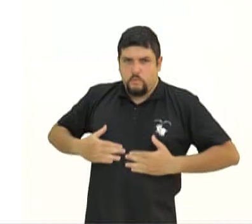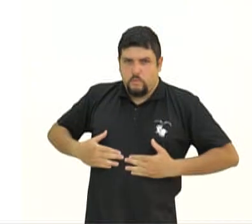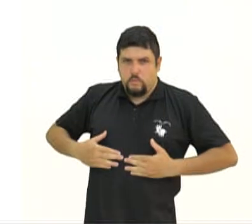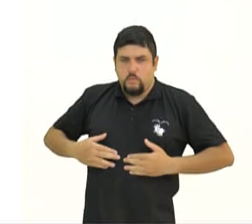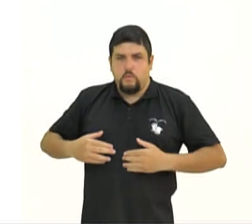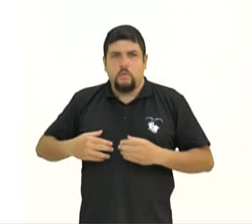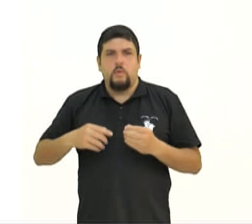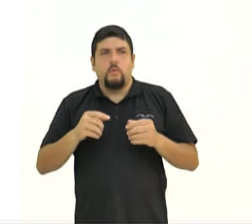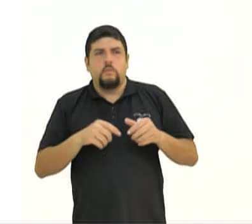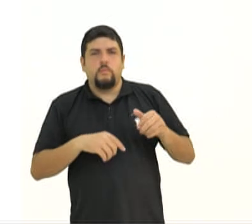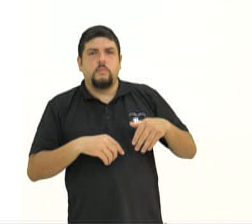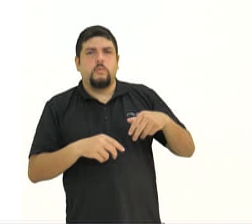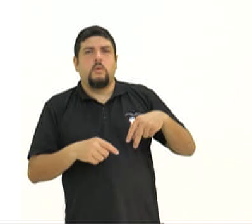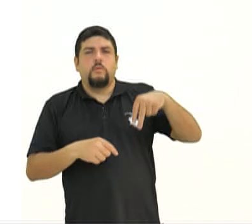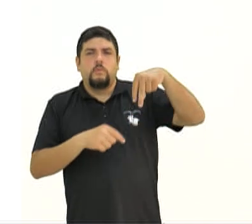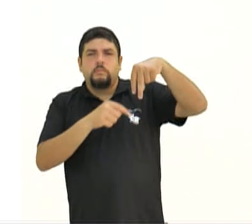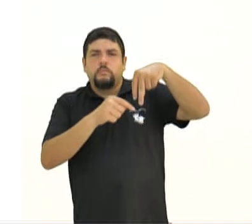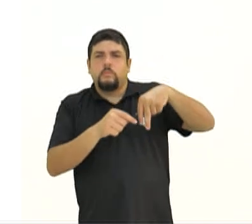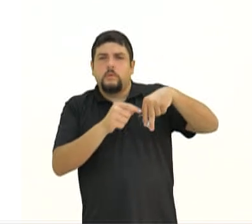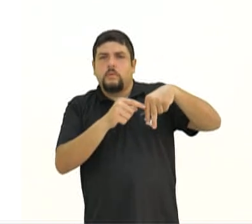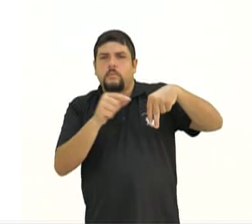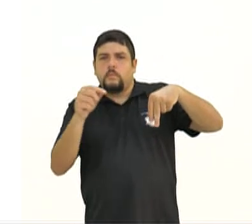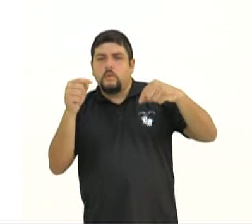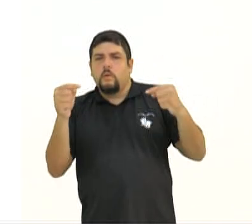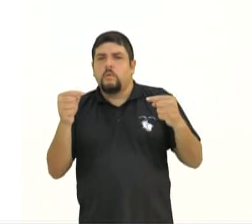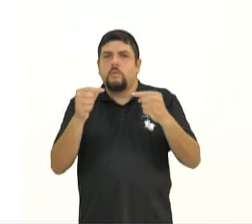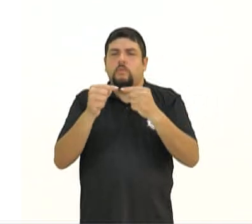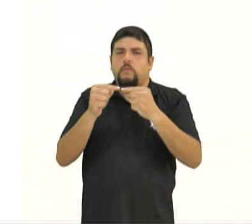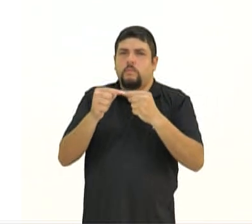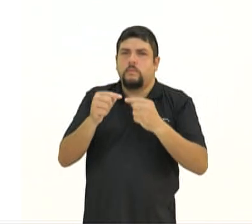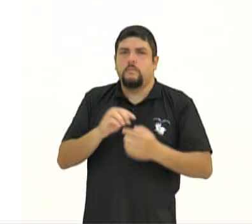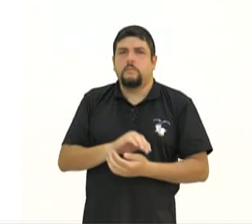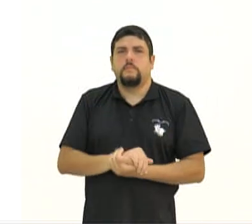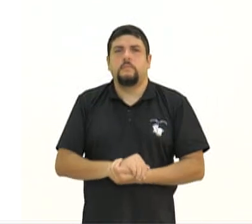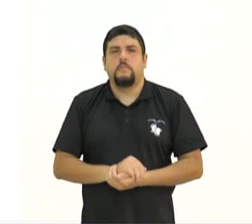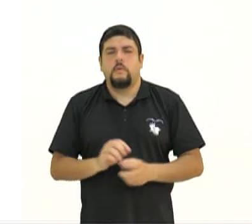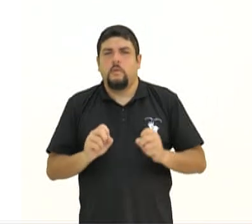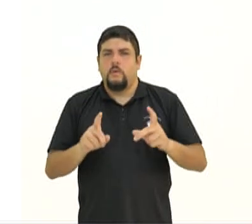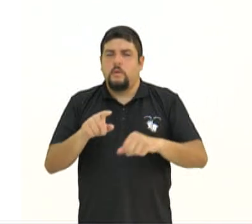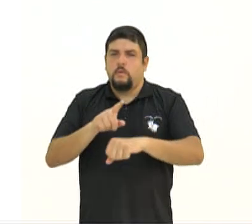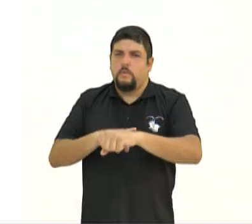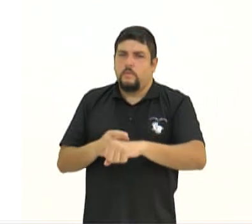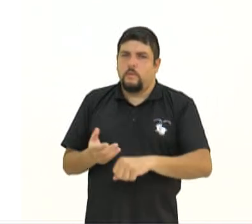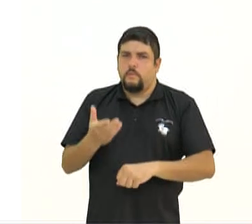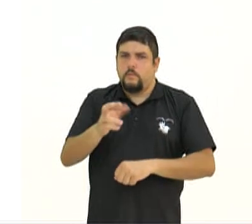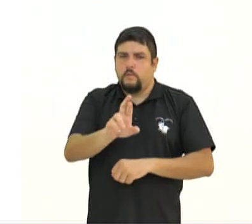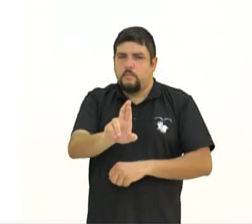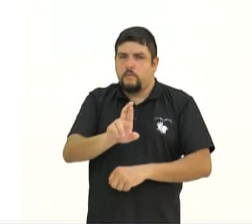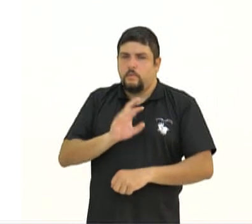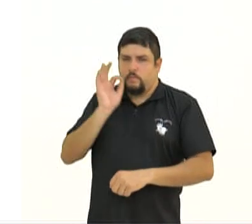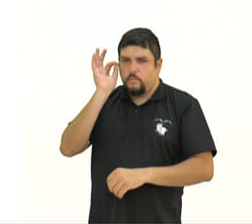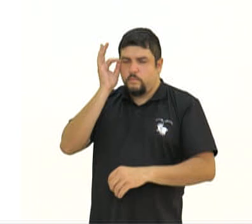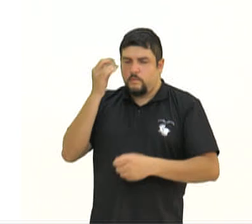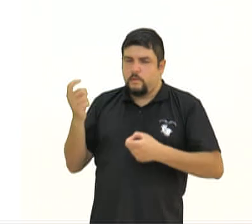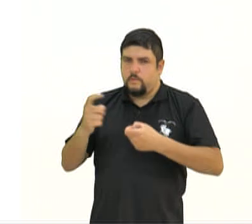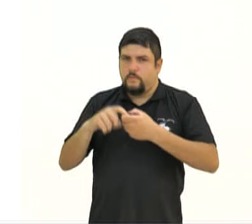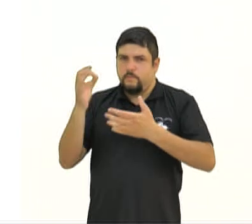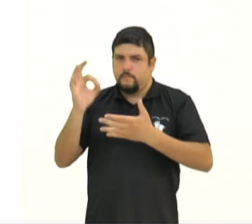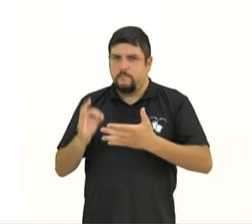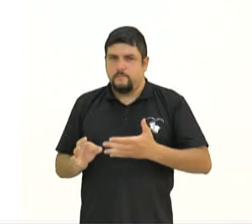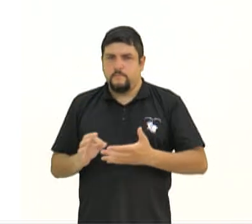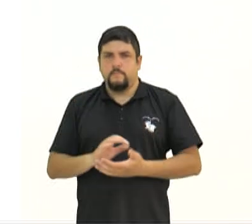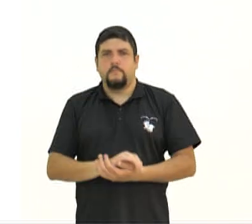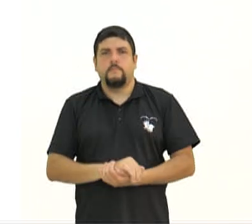ombro. Completa los huecos com a parte del cuerpo correcta. Bien? Um tempo para você responder e logo voltamos para